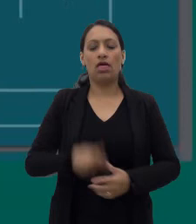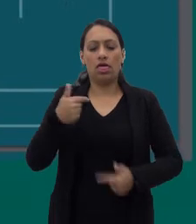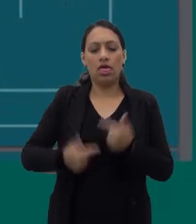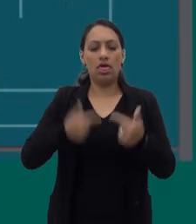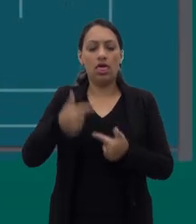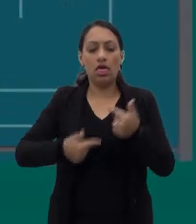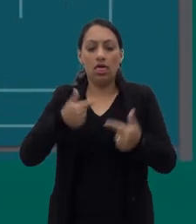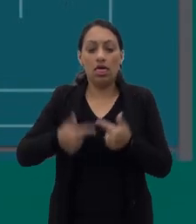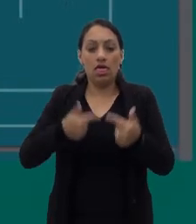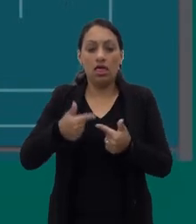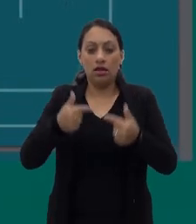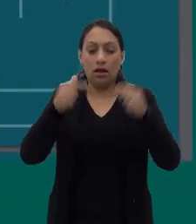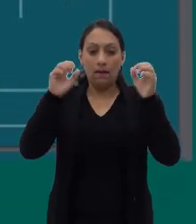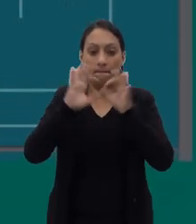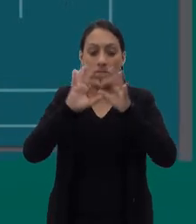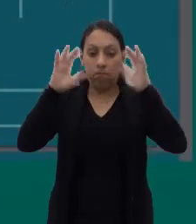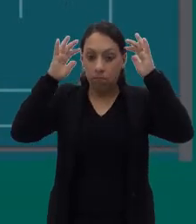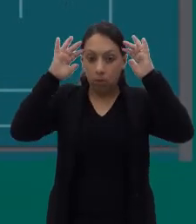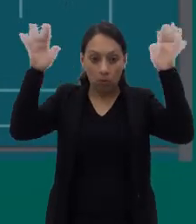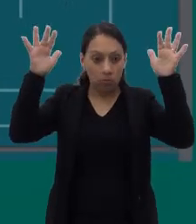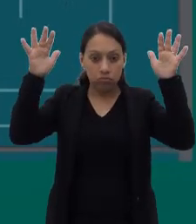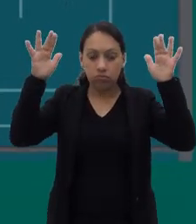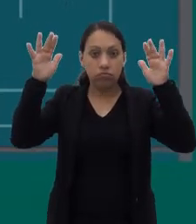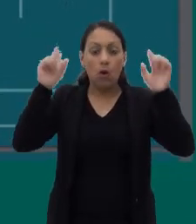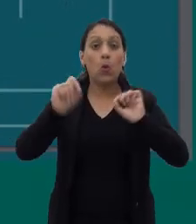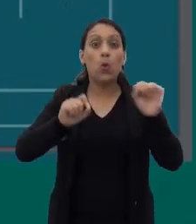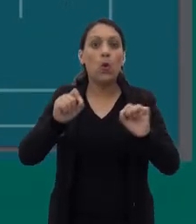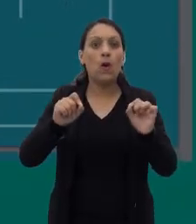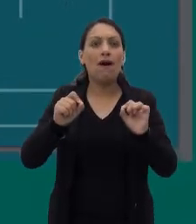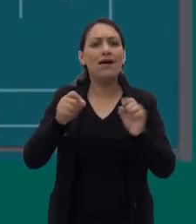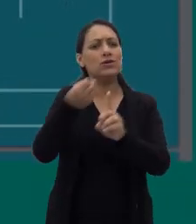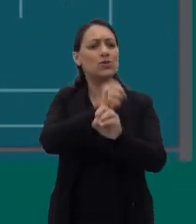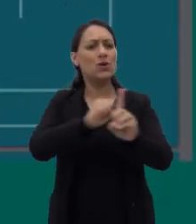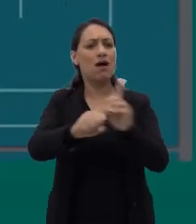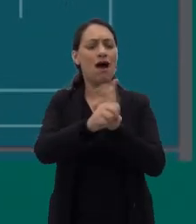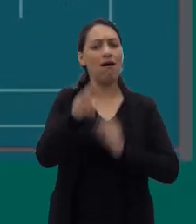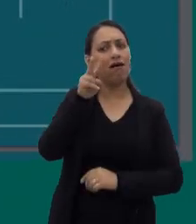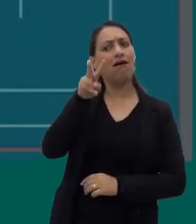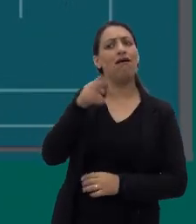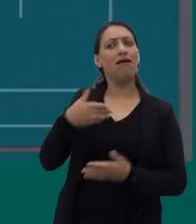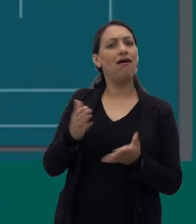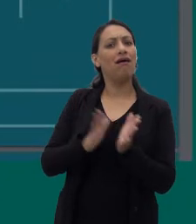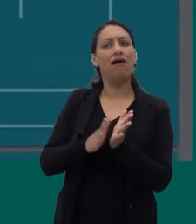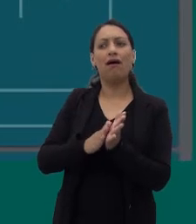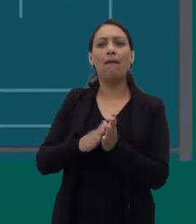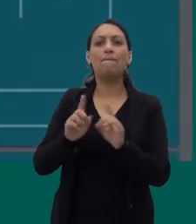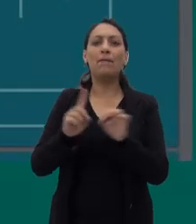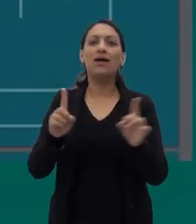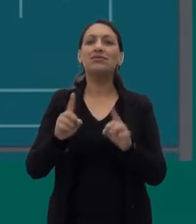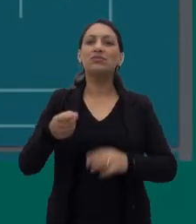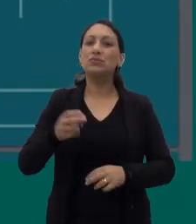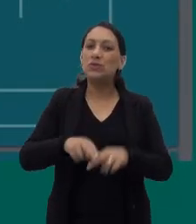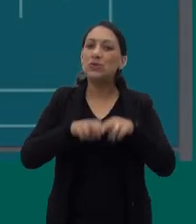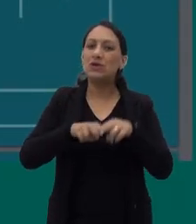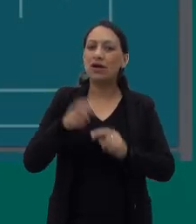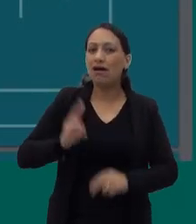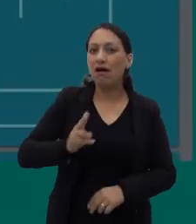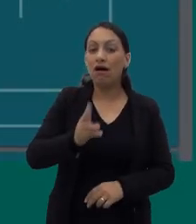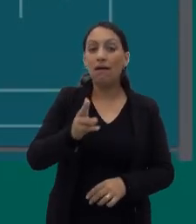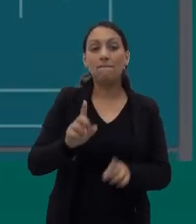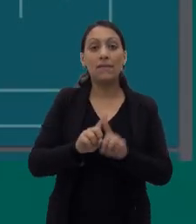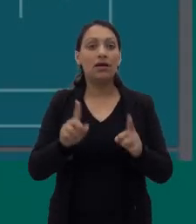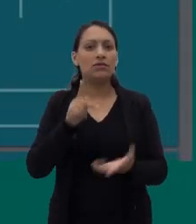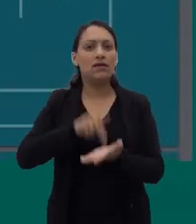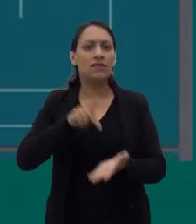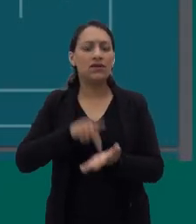também socialmente acaba sendo muito bem vista, né? E por isso também se mantém, quando na verdade a pessoa